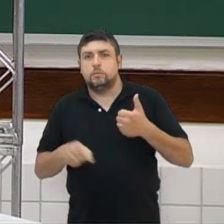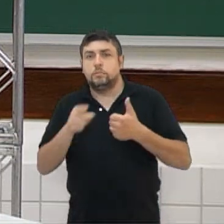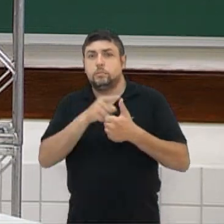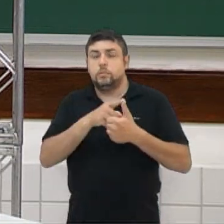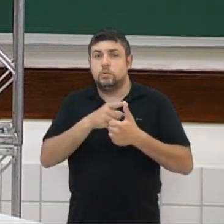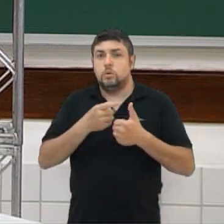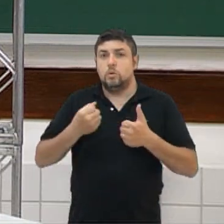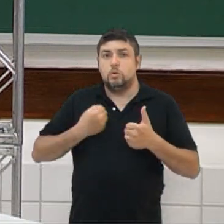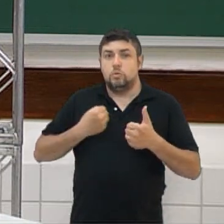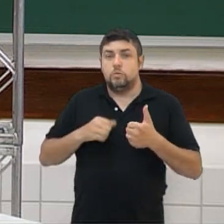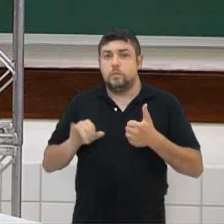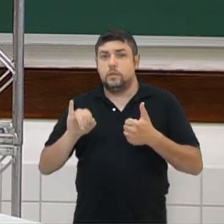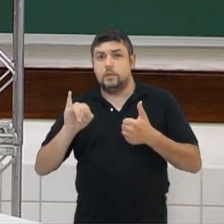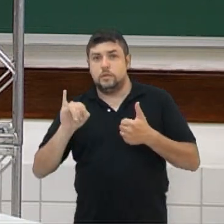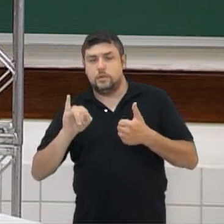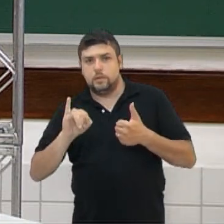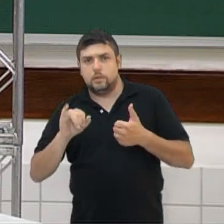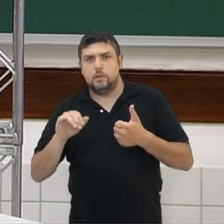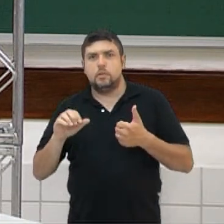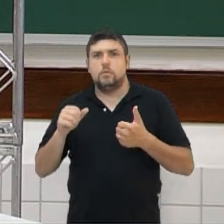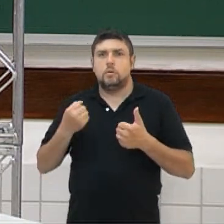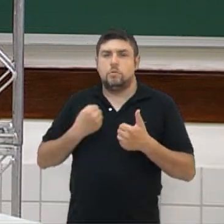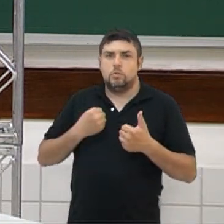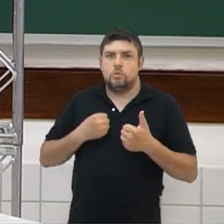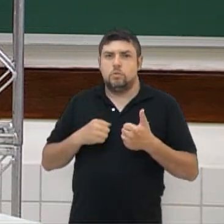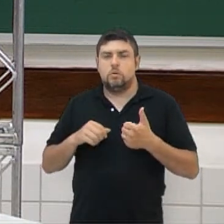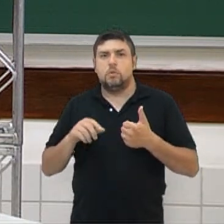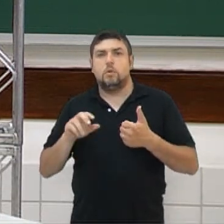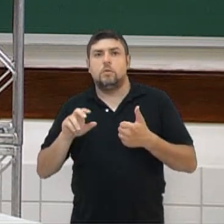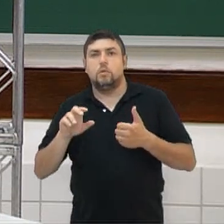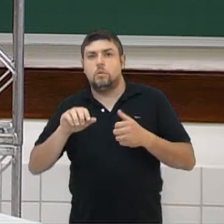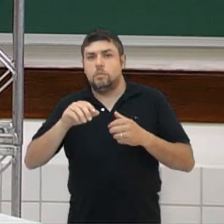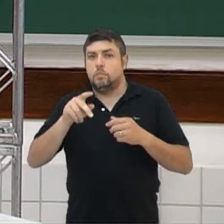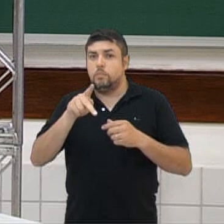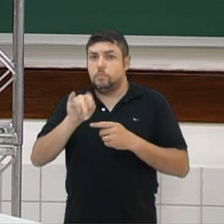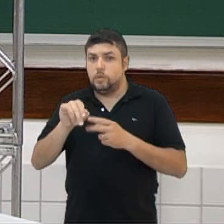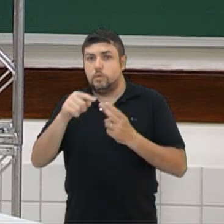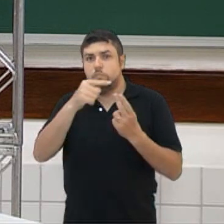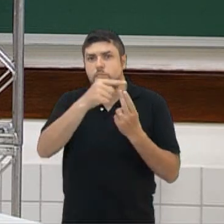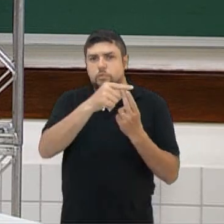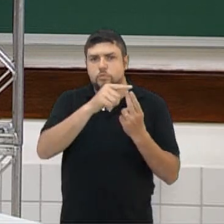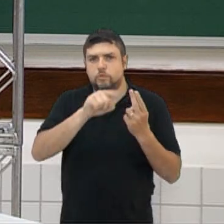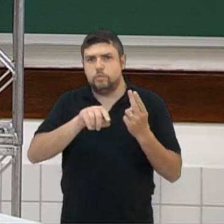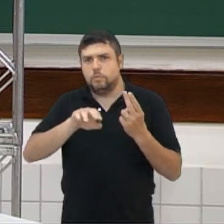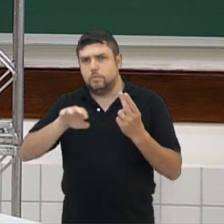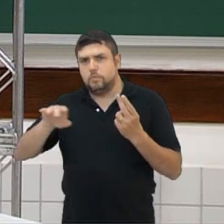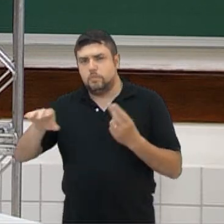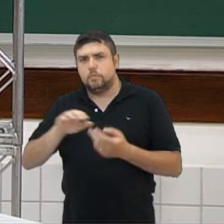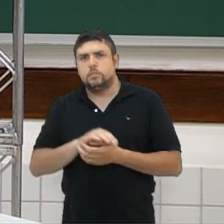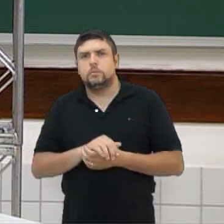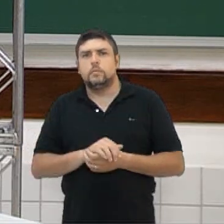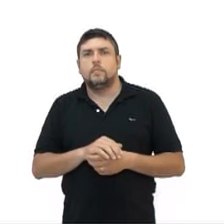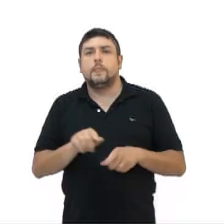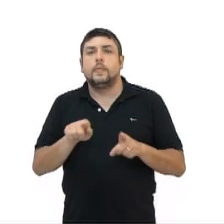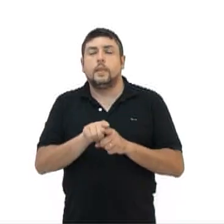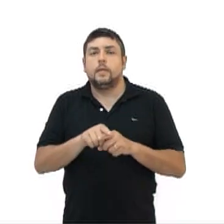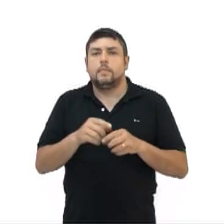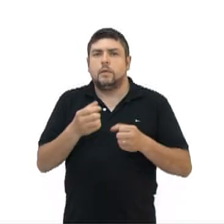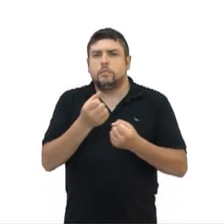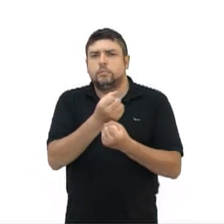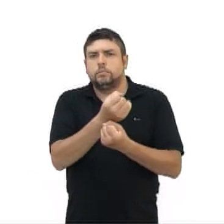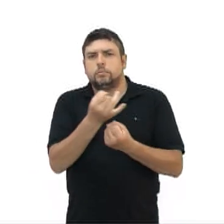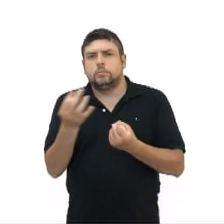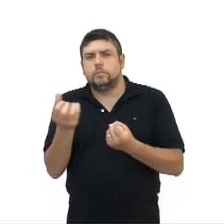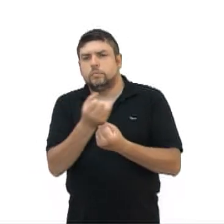números irracionais e dentre eles o número π, tá? Trabalhamos com propriedades das potências e vimos